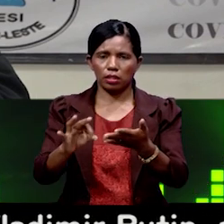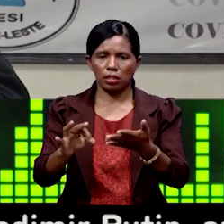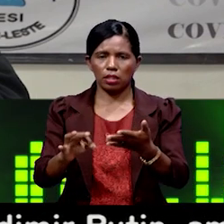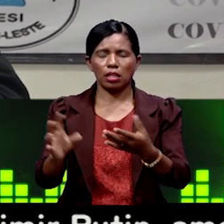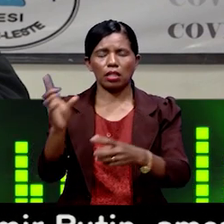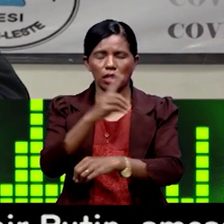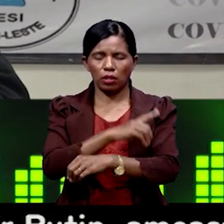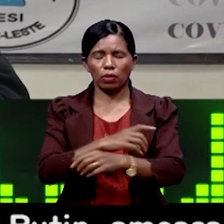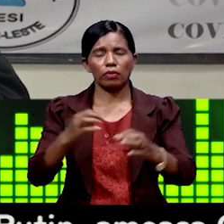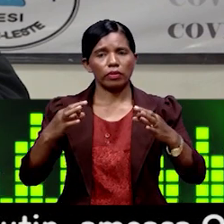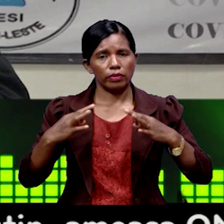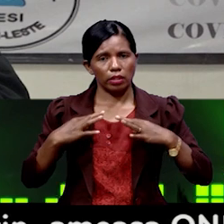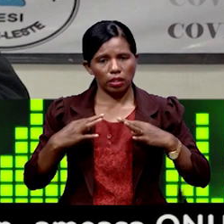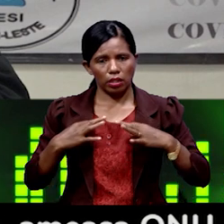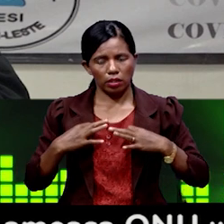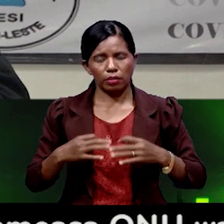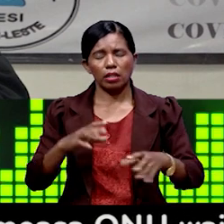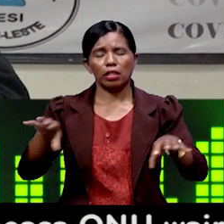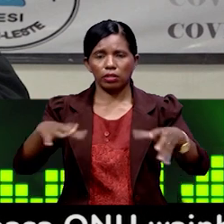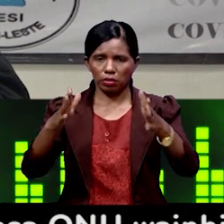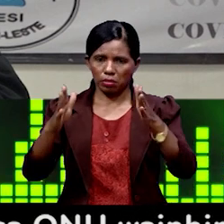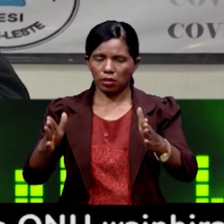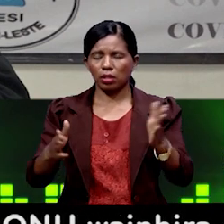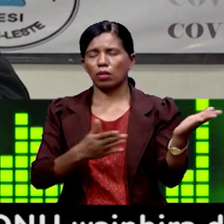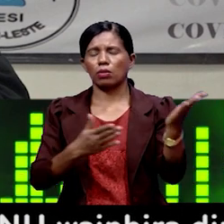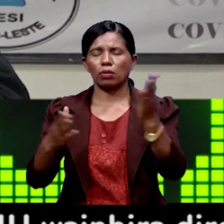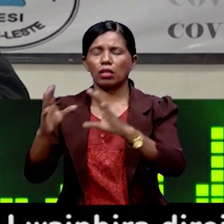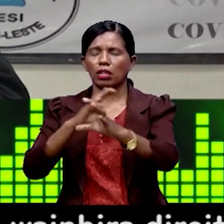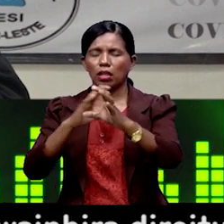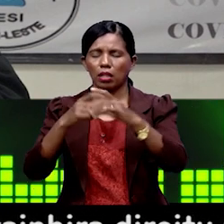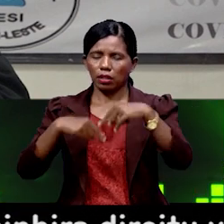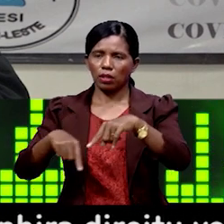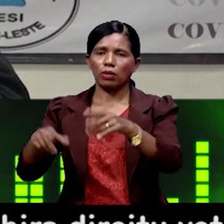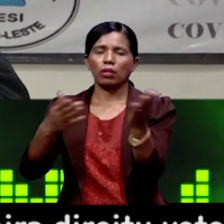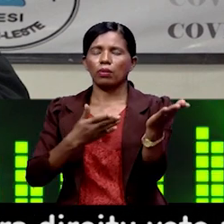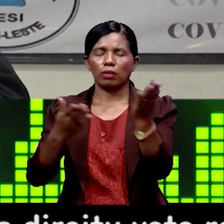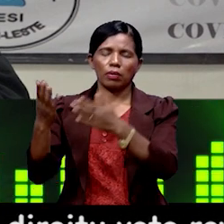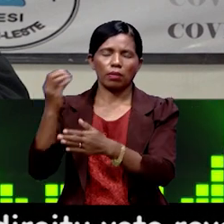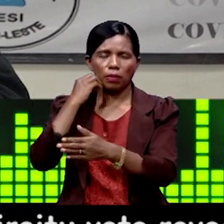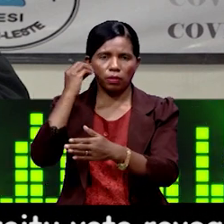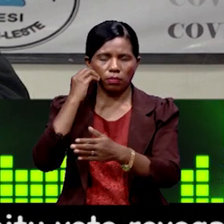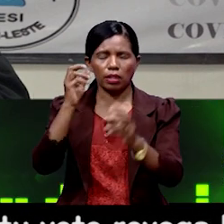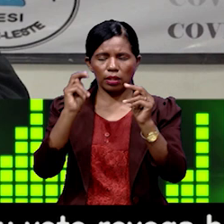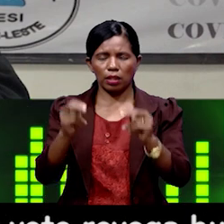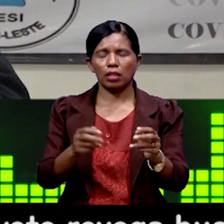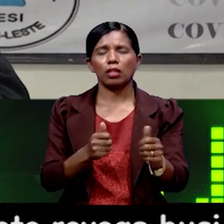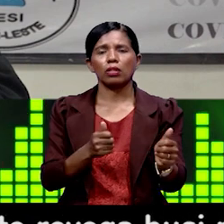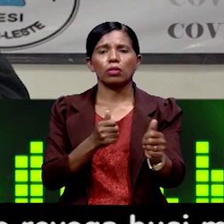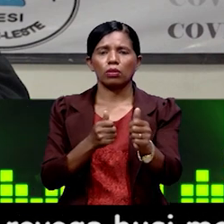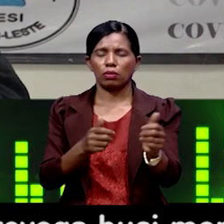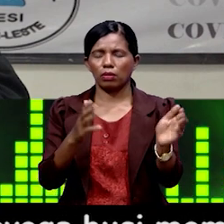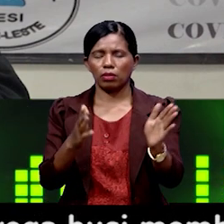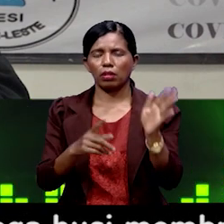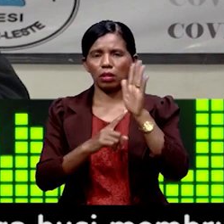ferias finado nian iha funcionari balu nebe detecta lori careta pa umane, tenki prosesa sira. Para atu hatudu